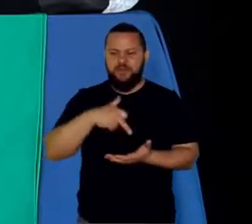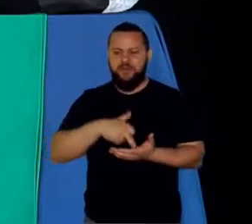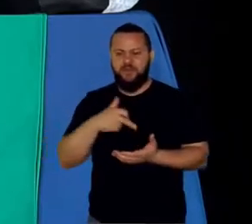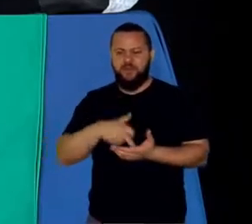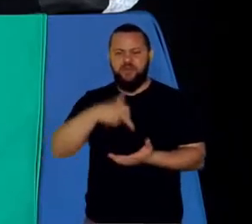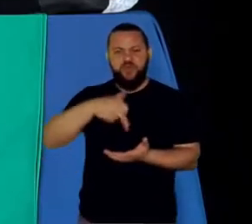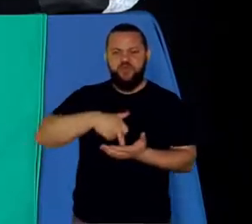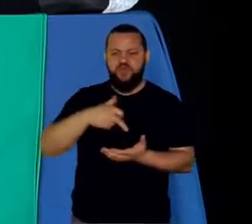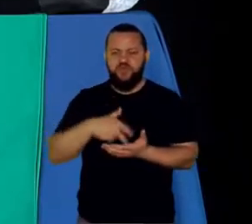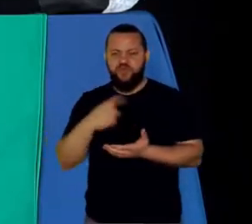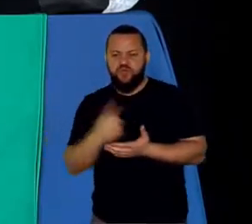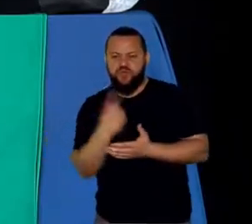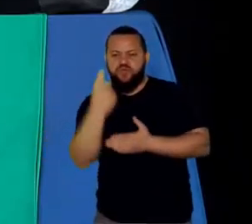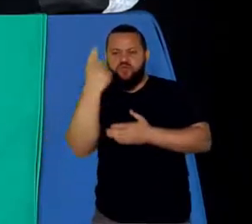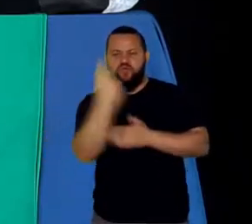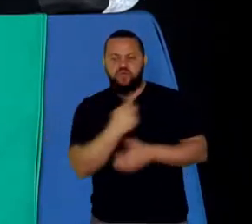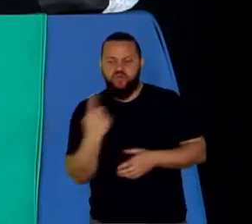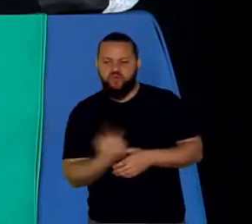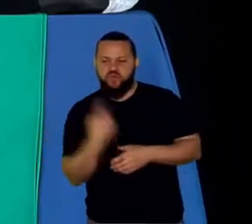Ah.